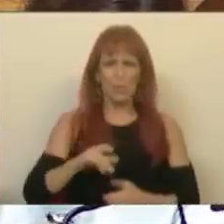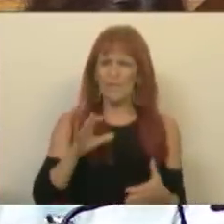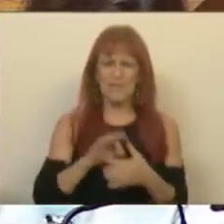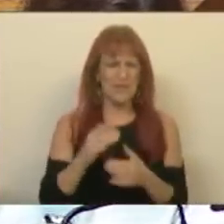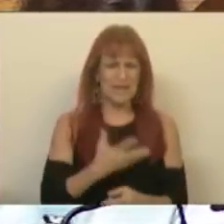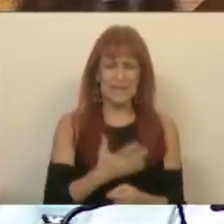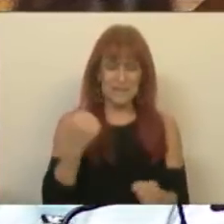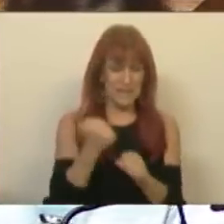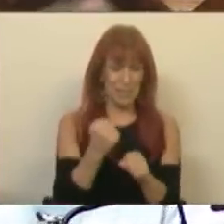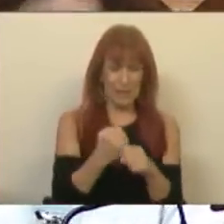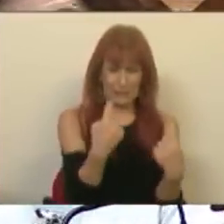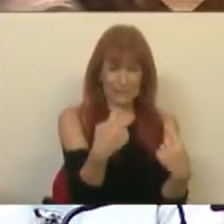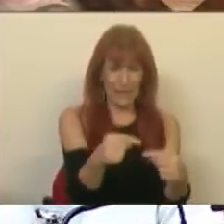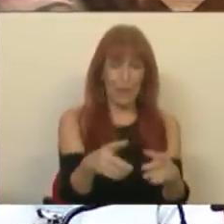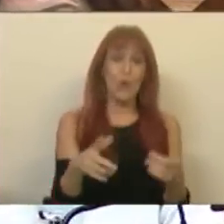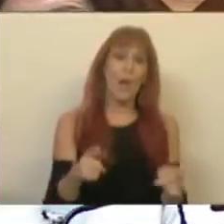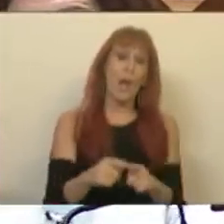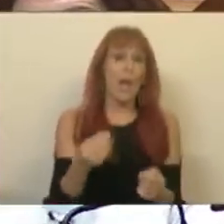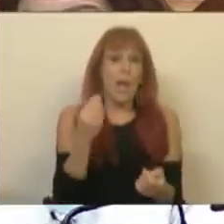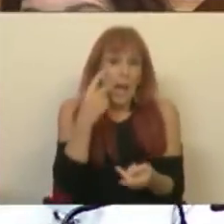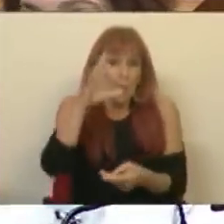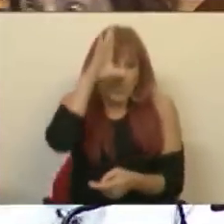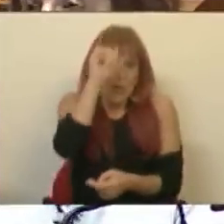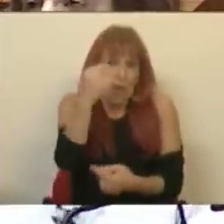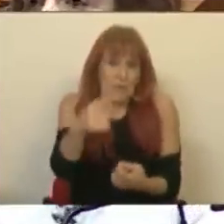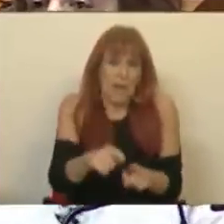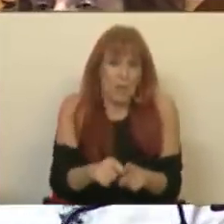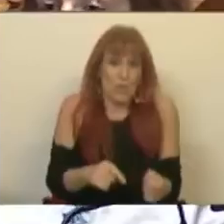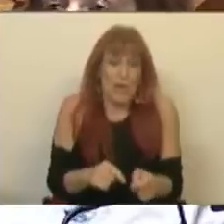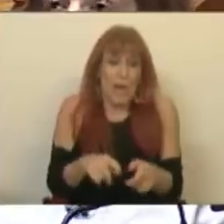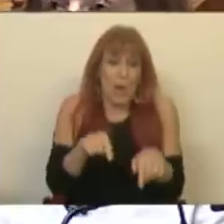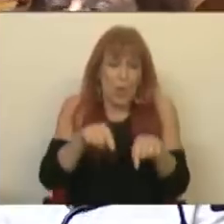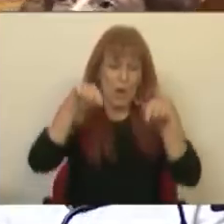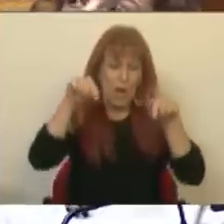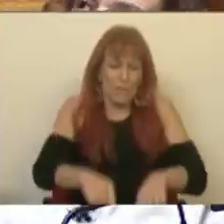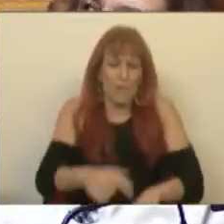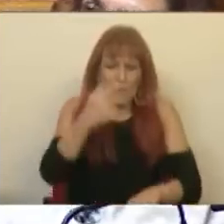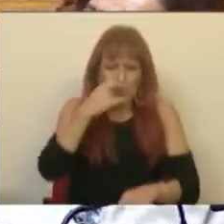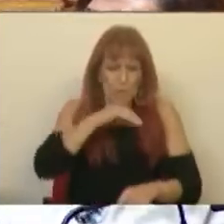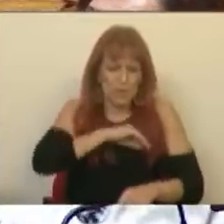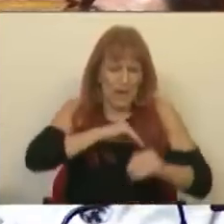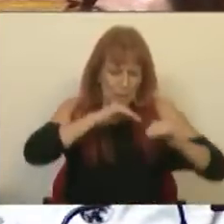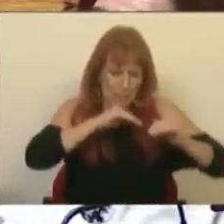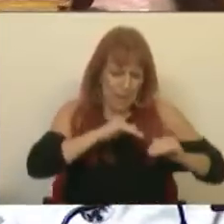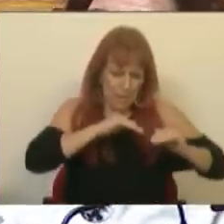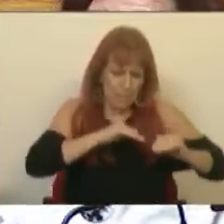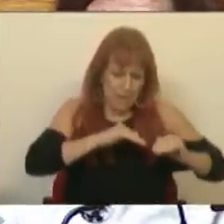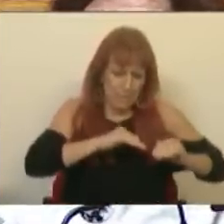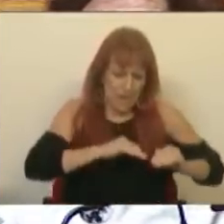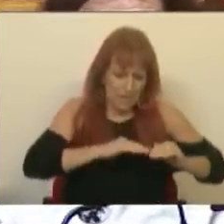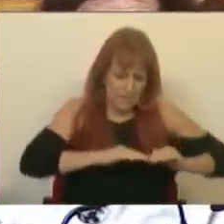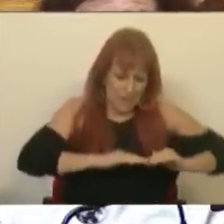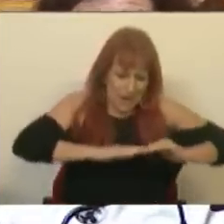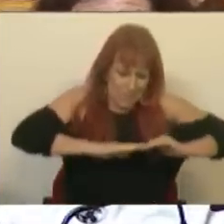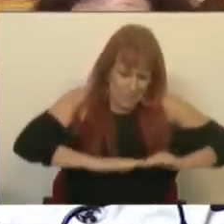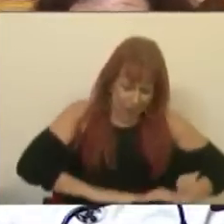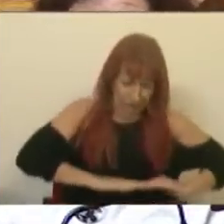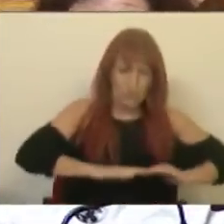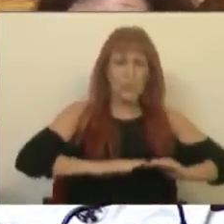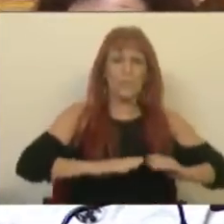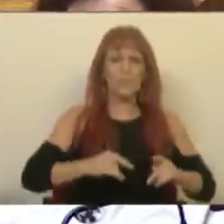esses empregos que têm e é assustado que temos é corrida ao fundo em que as pessoas ganham cada vez menos cada vez nivelando por baixo